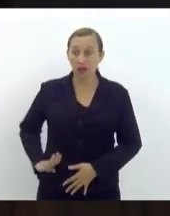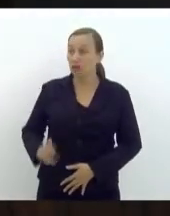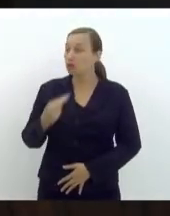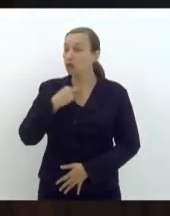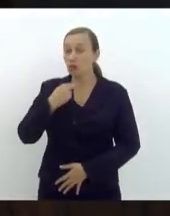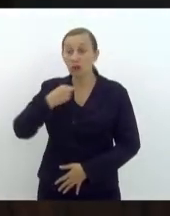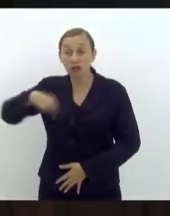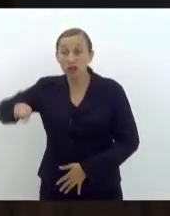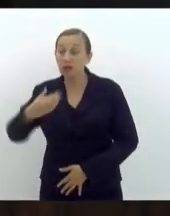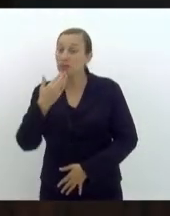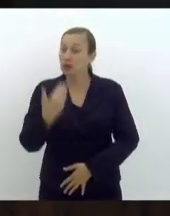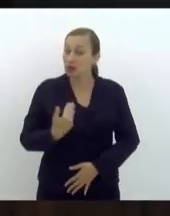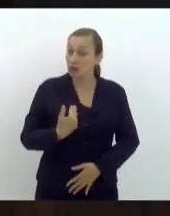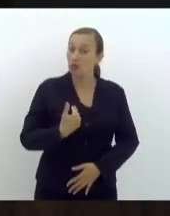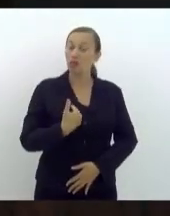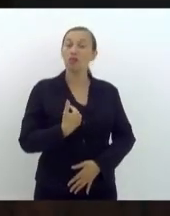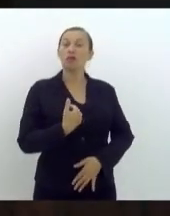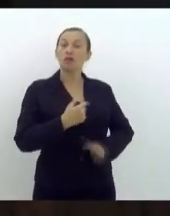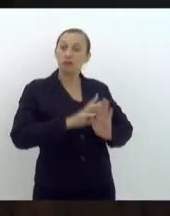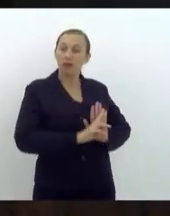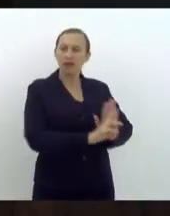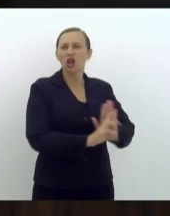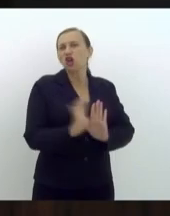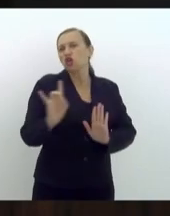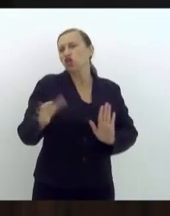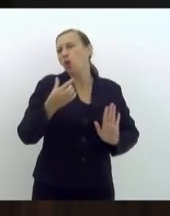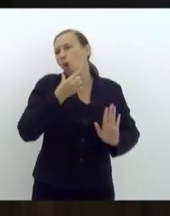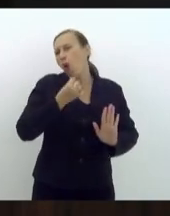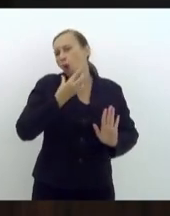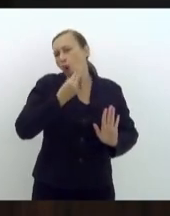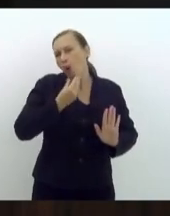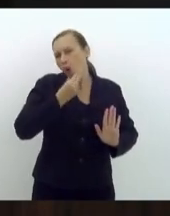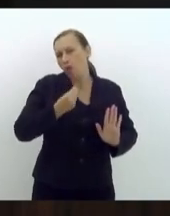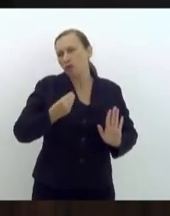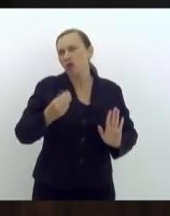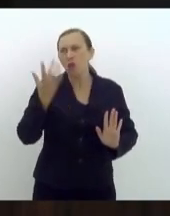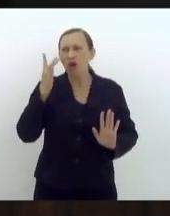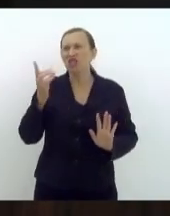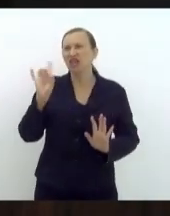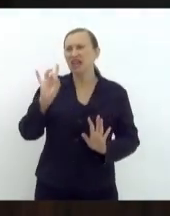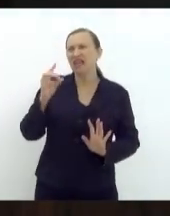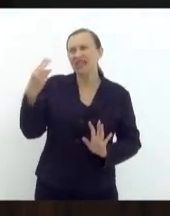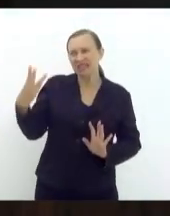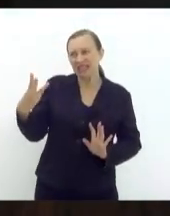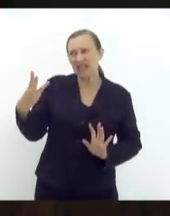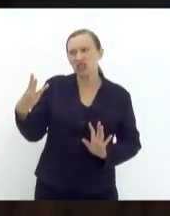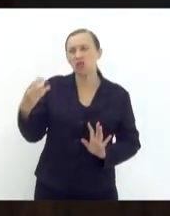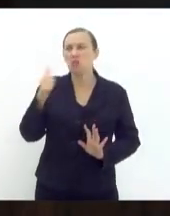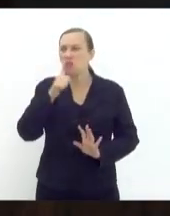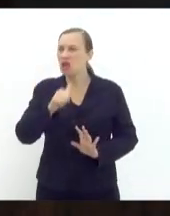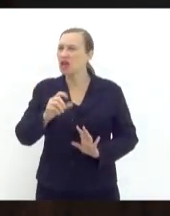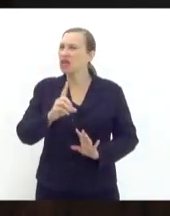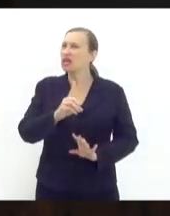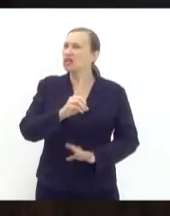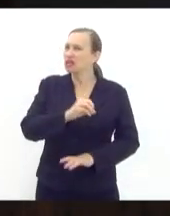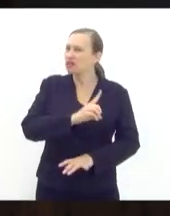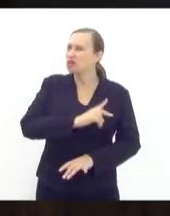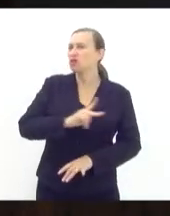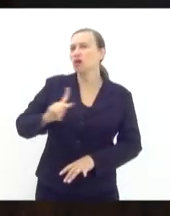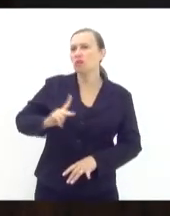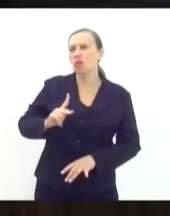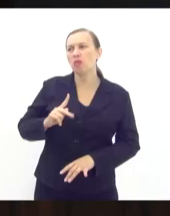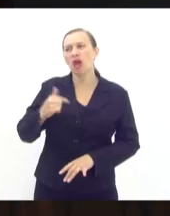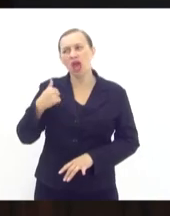representá-lo mas majoritariamente só tinha homens se não me falha memória três mulheres que era Defensor Público geral eu e uma outra